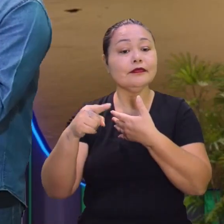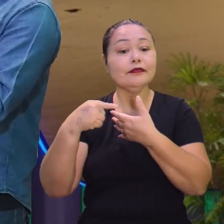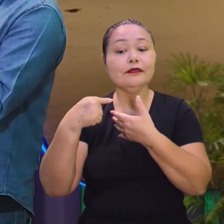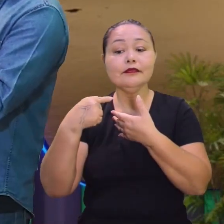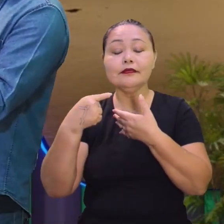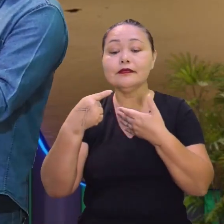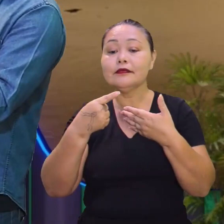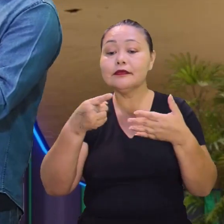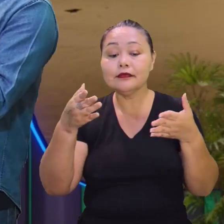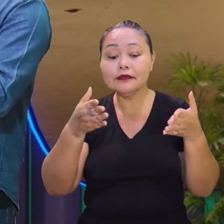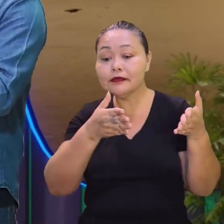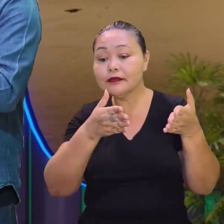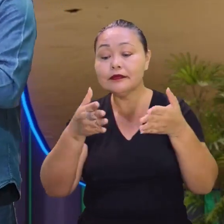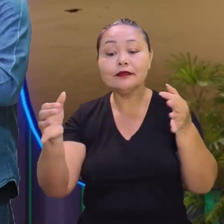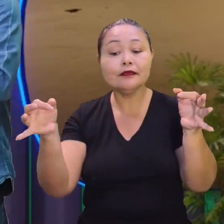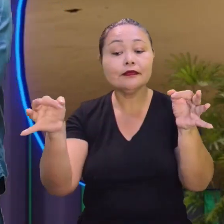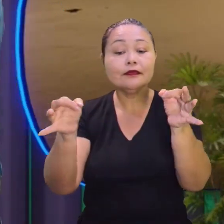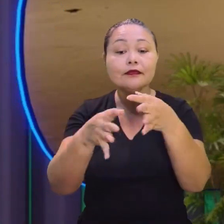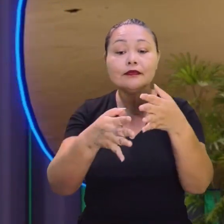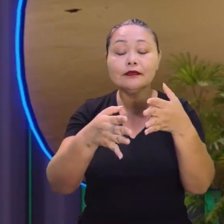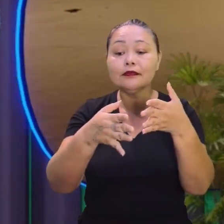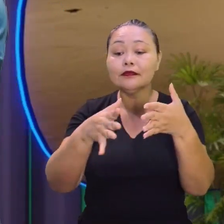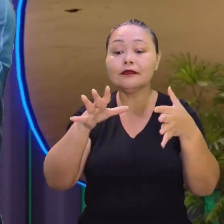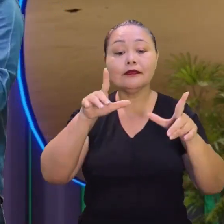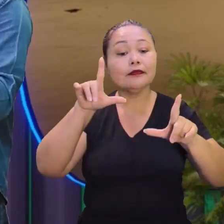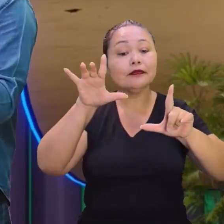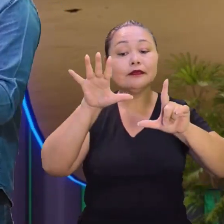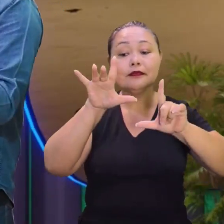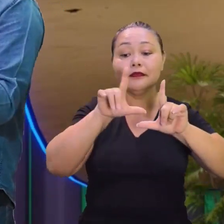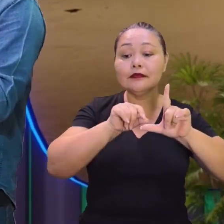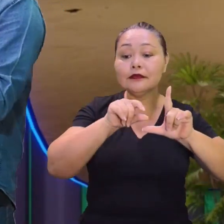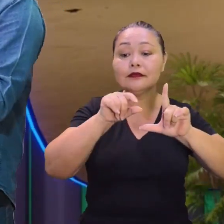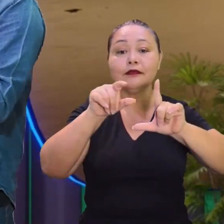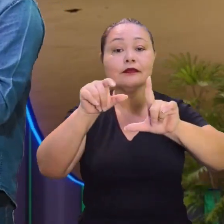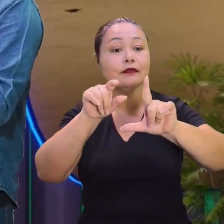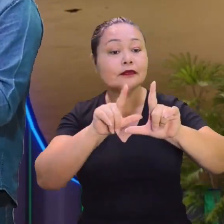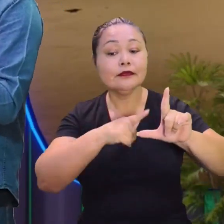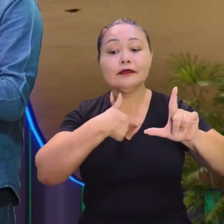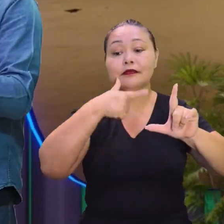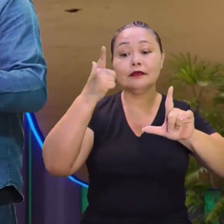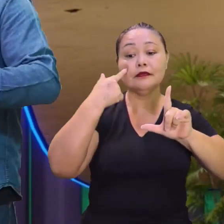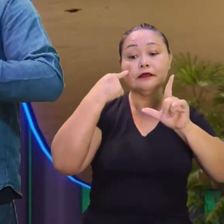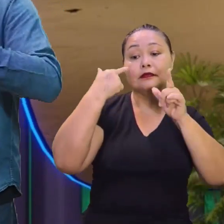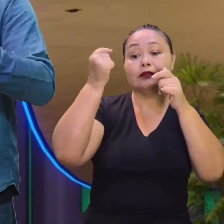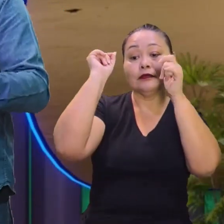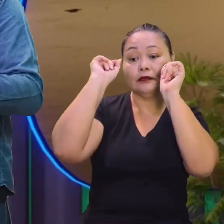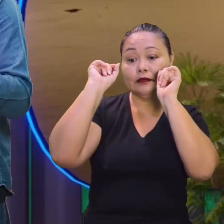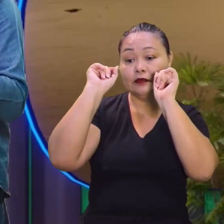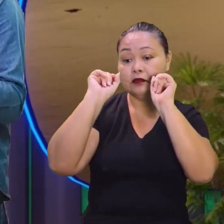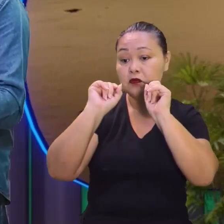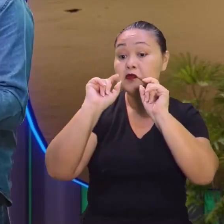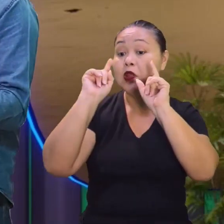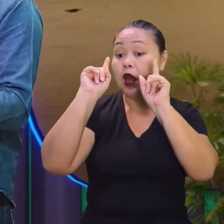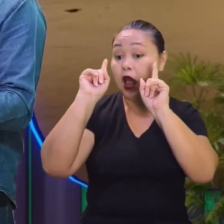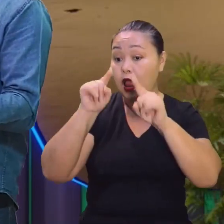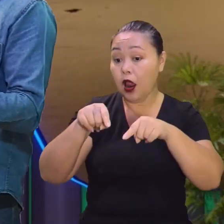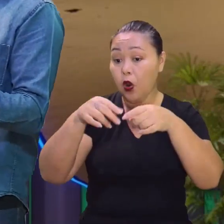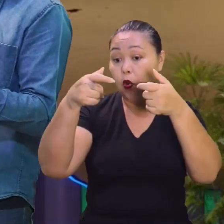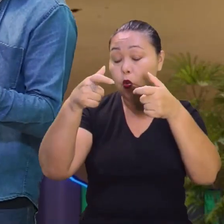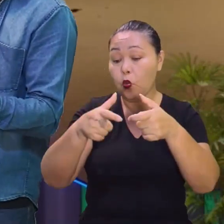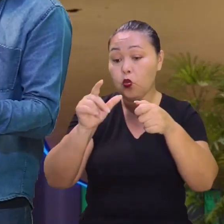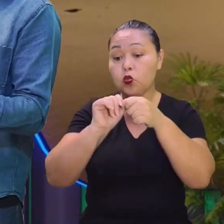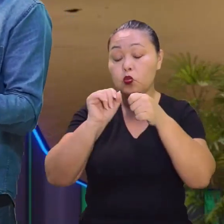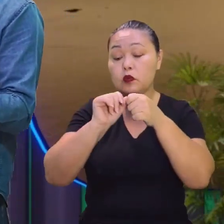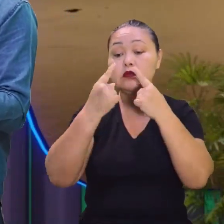essa estrada pronta, essa logística local interessante para que se possa fomentar